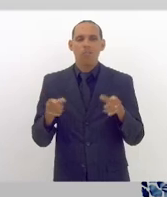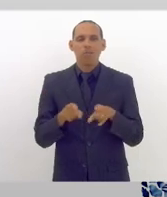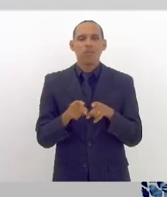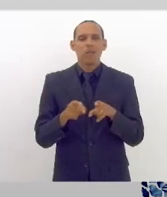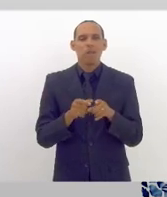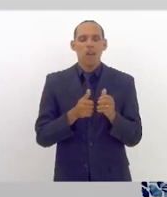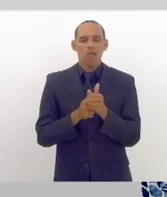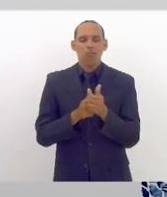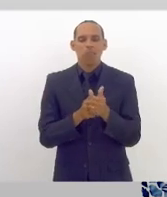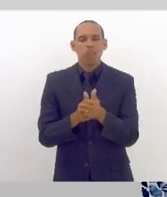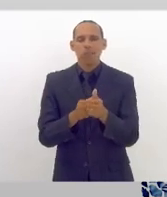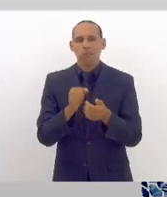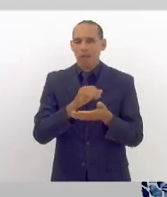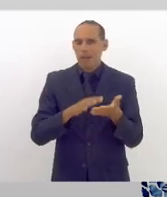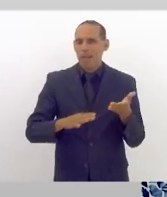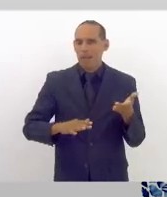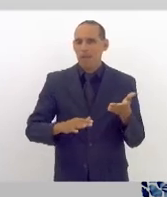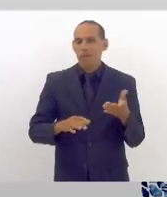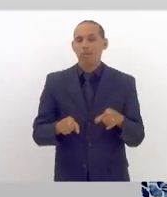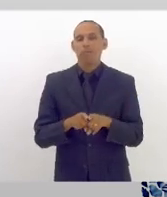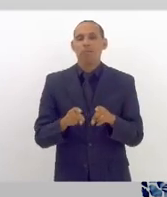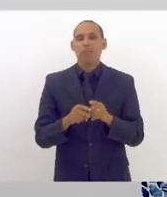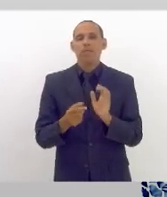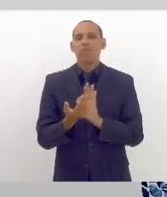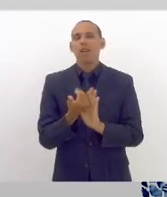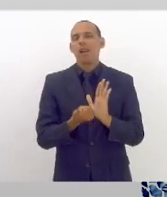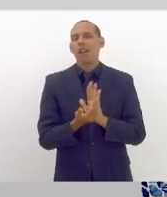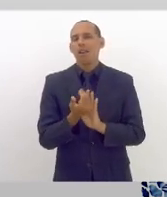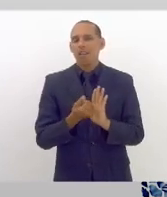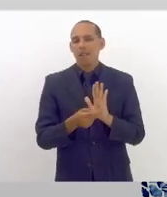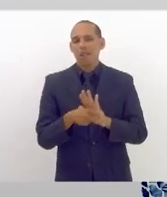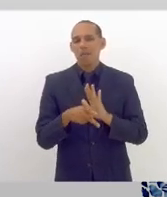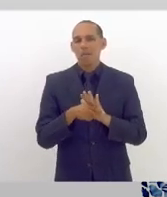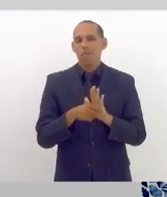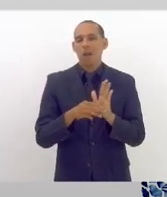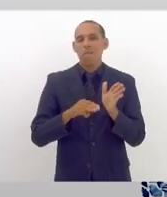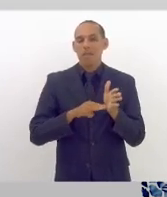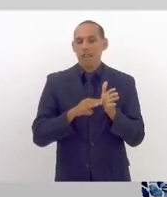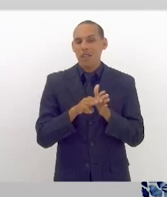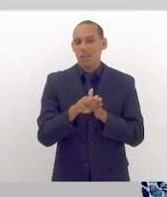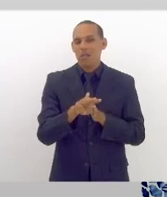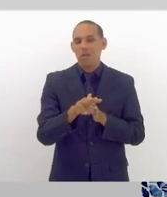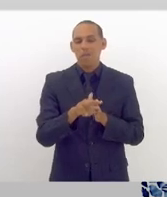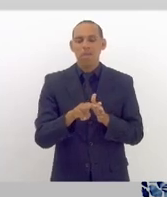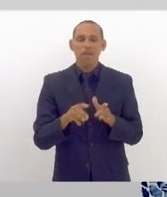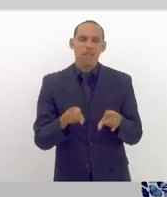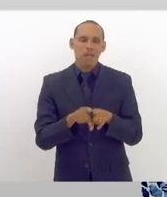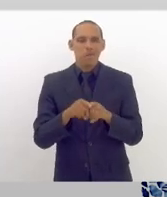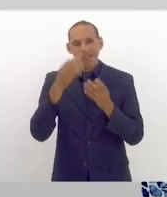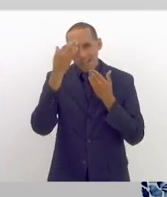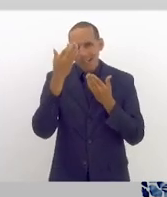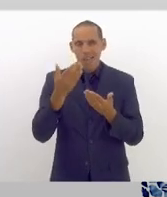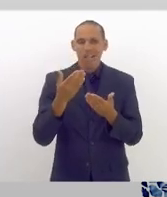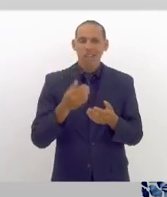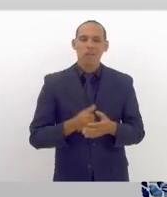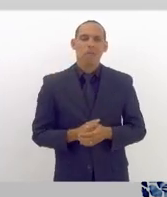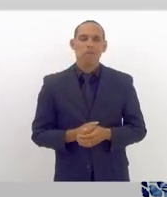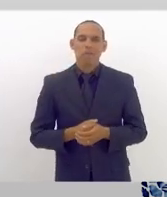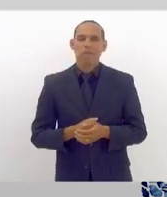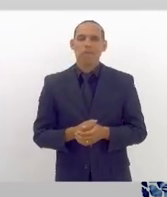e na na no desenho da metodologia eu queria agradecer também